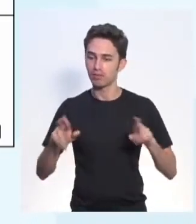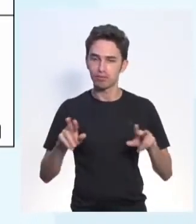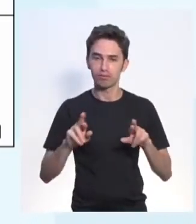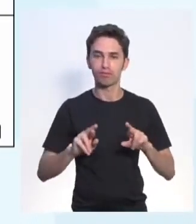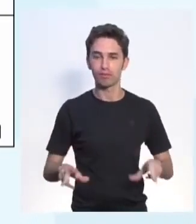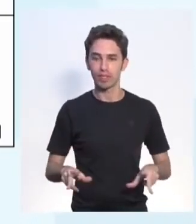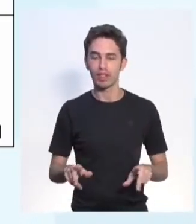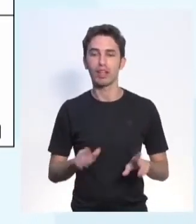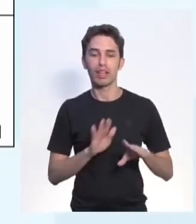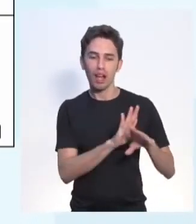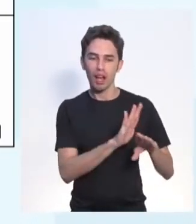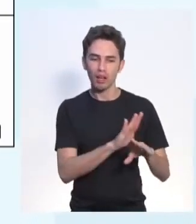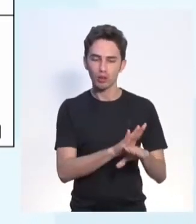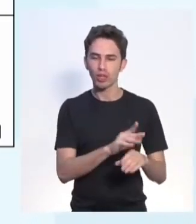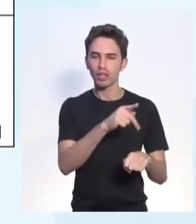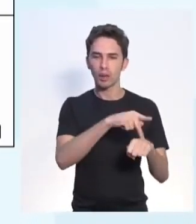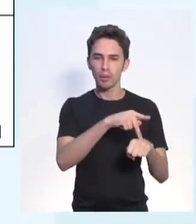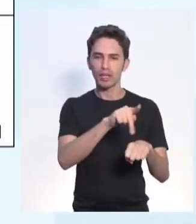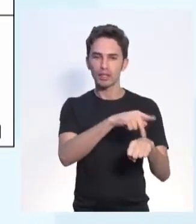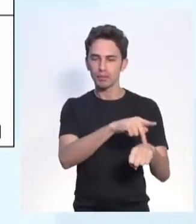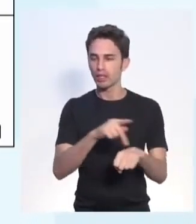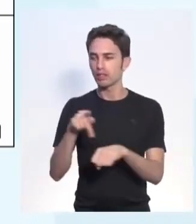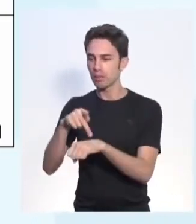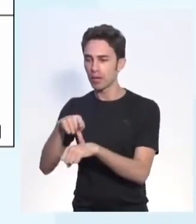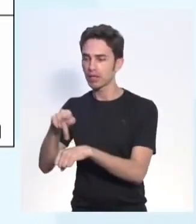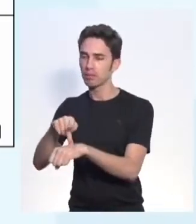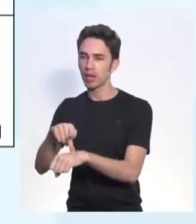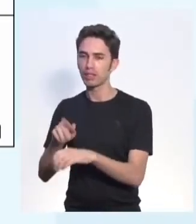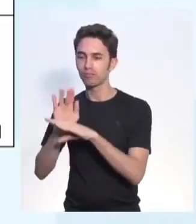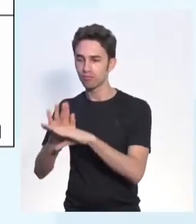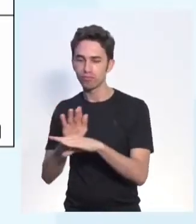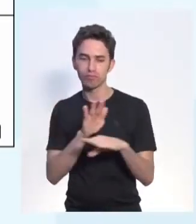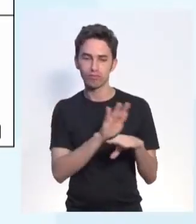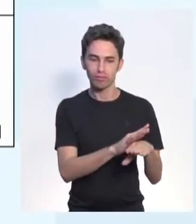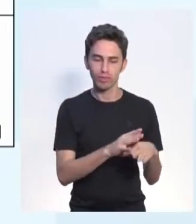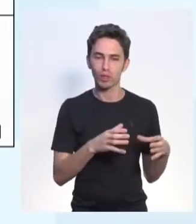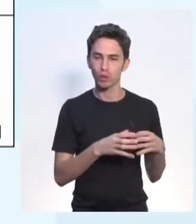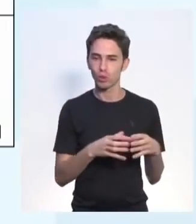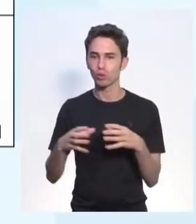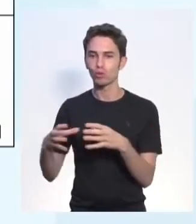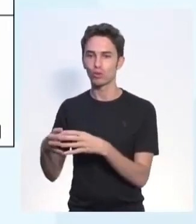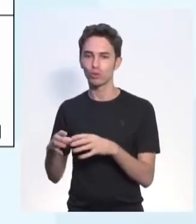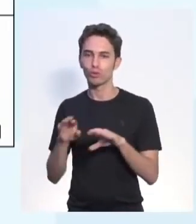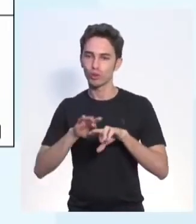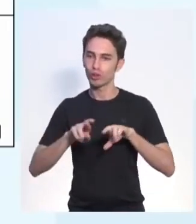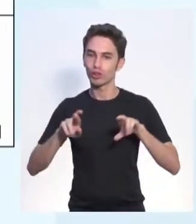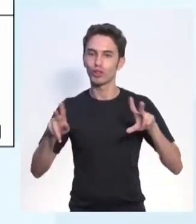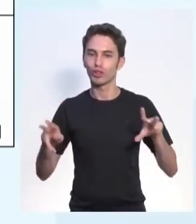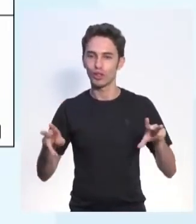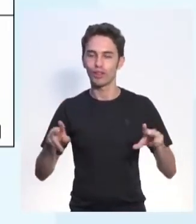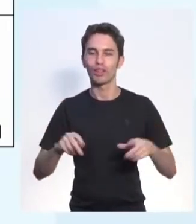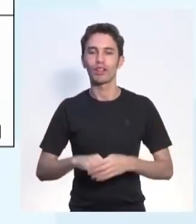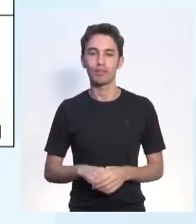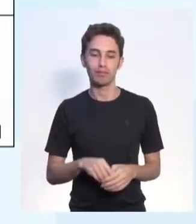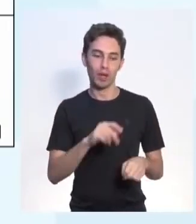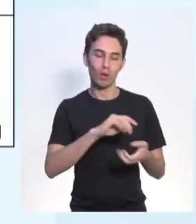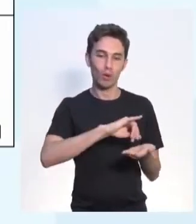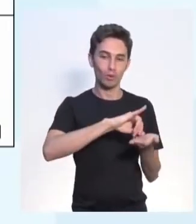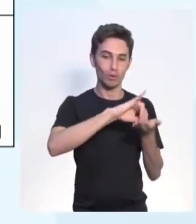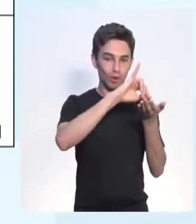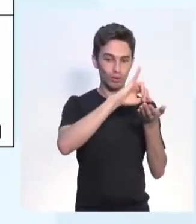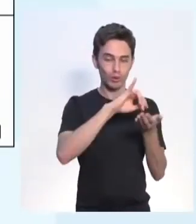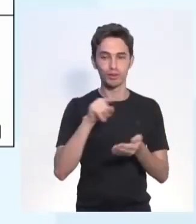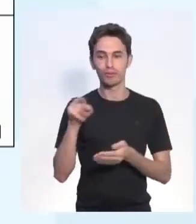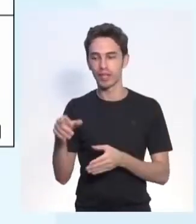cooperar com essa ideologização do mundo a partir do bloco capitalista e do